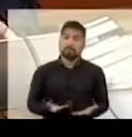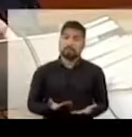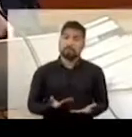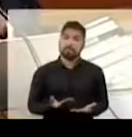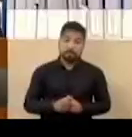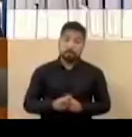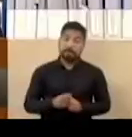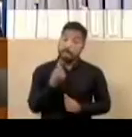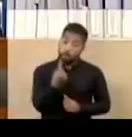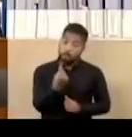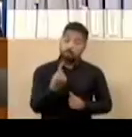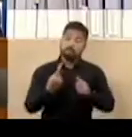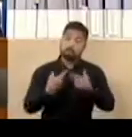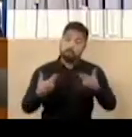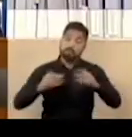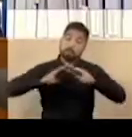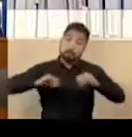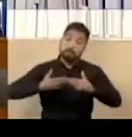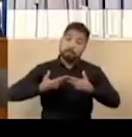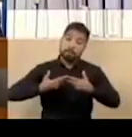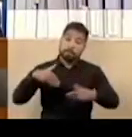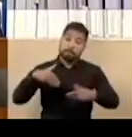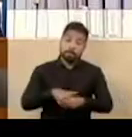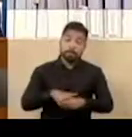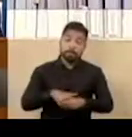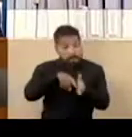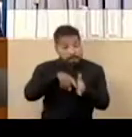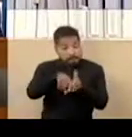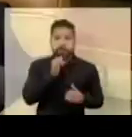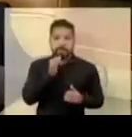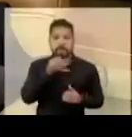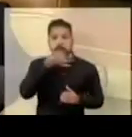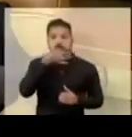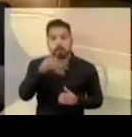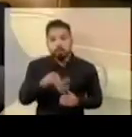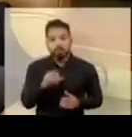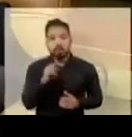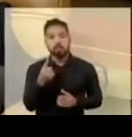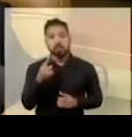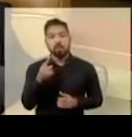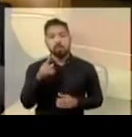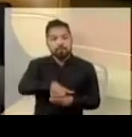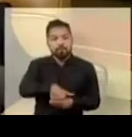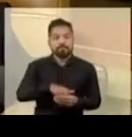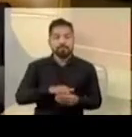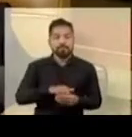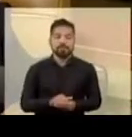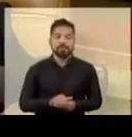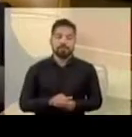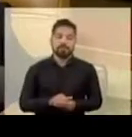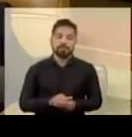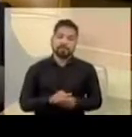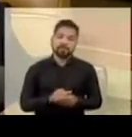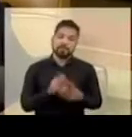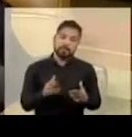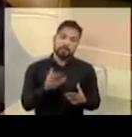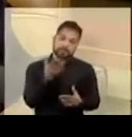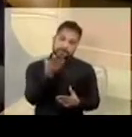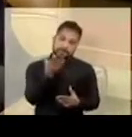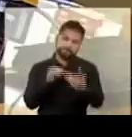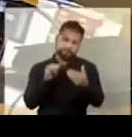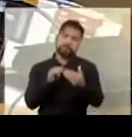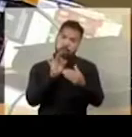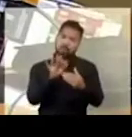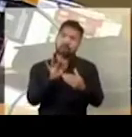jurídicas estabelecida pelo supremo tribunal federal o fundo tornou se uma das principais fontes de receita